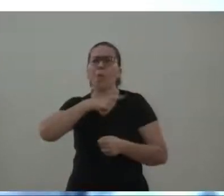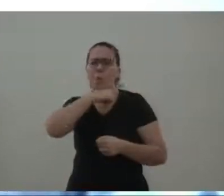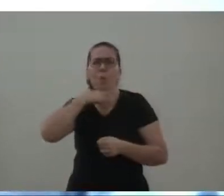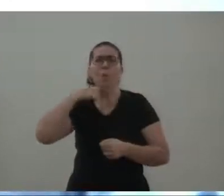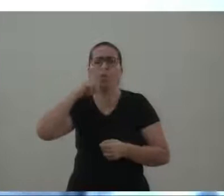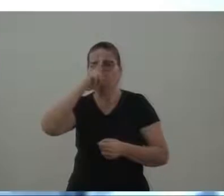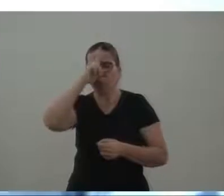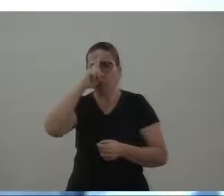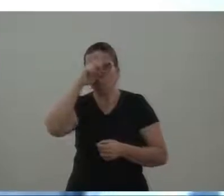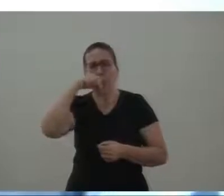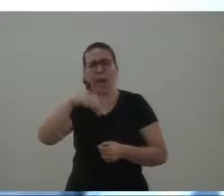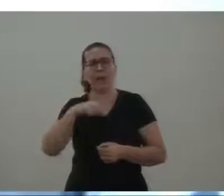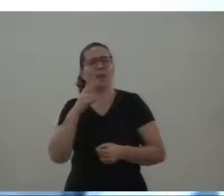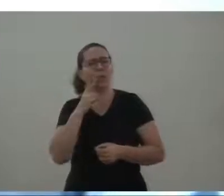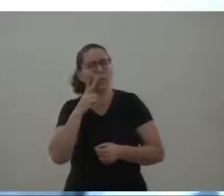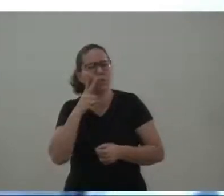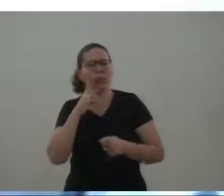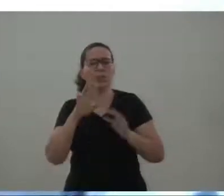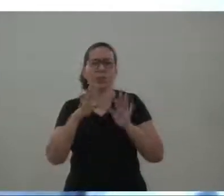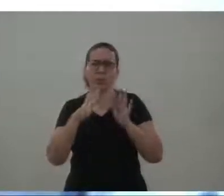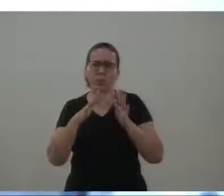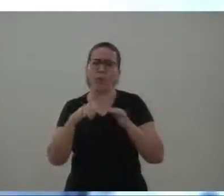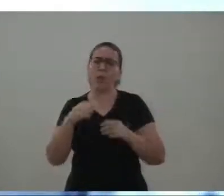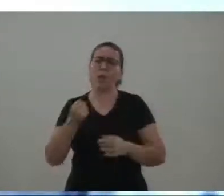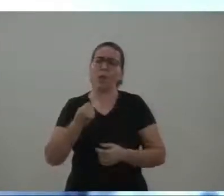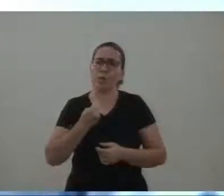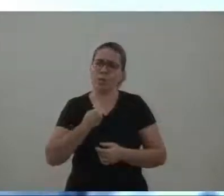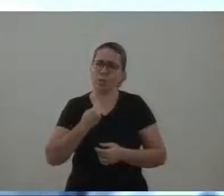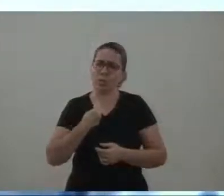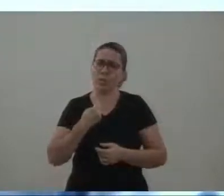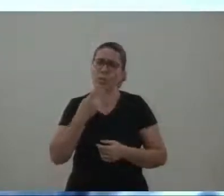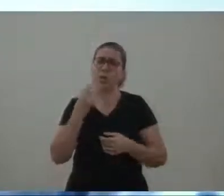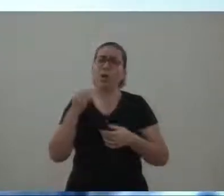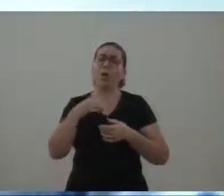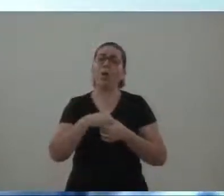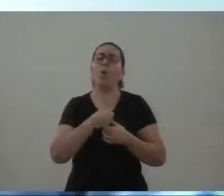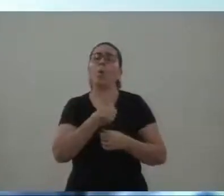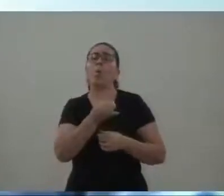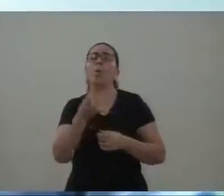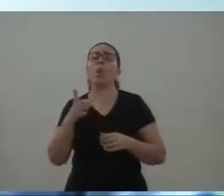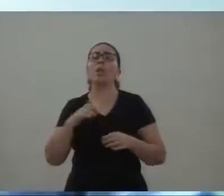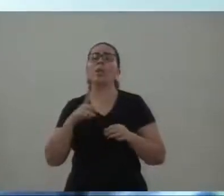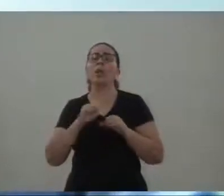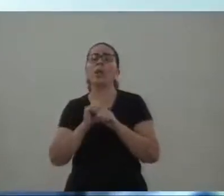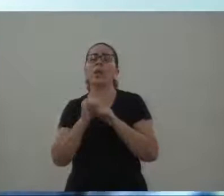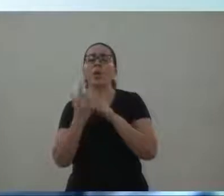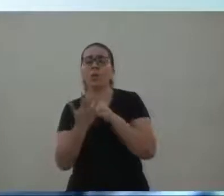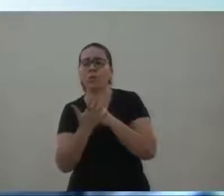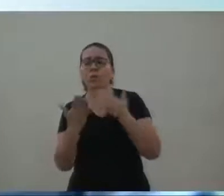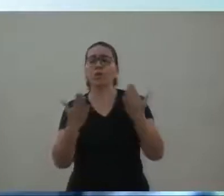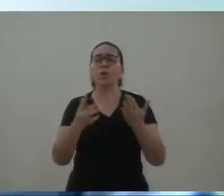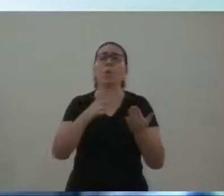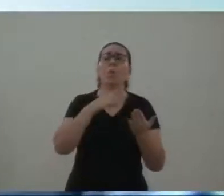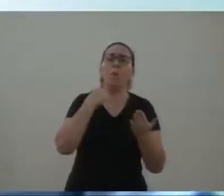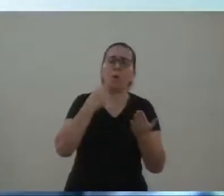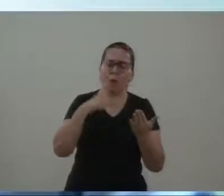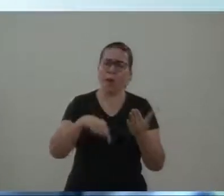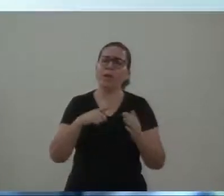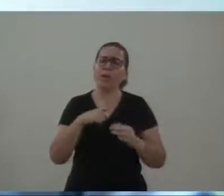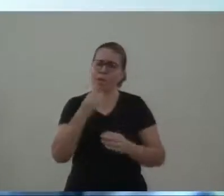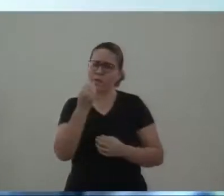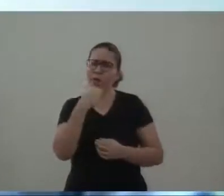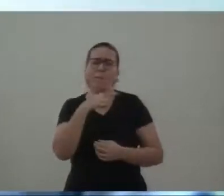também, né? E quando considera o número de mortes em relação ao número de casos registrados, também ele está entre os menores